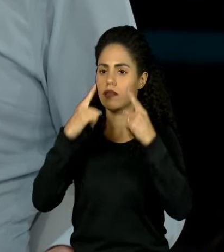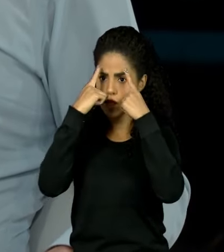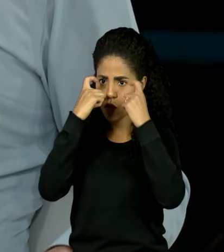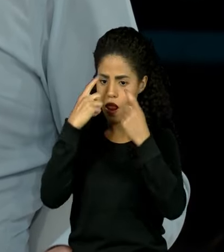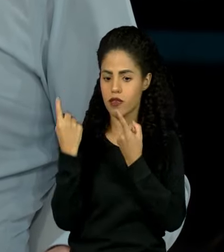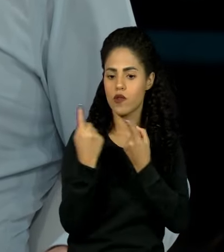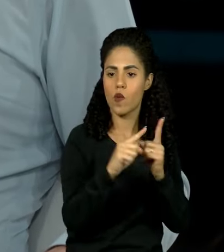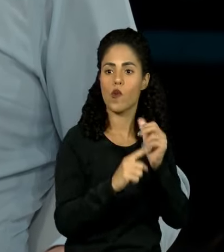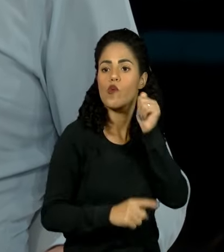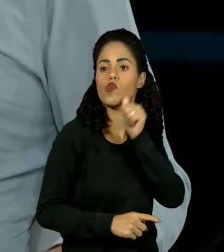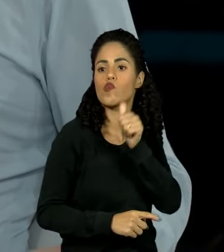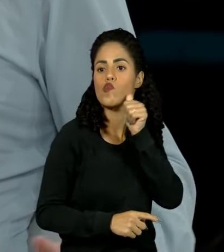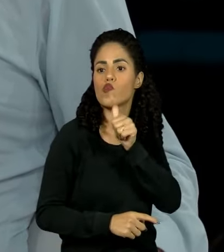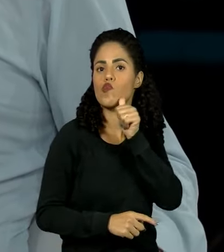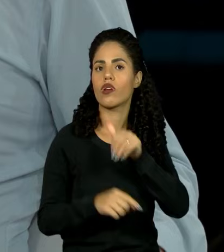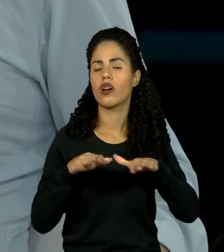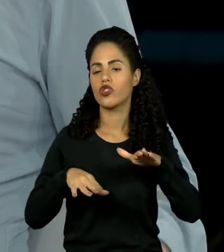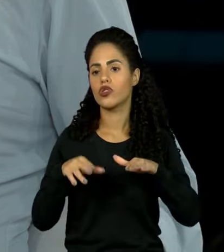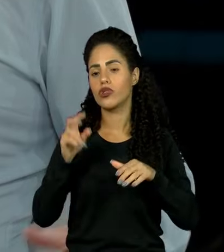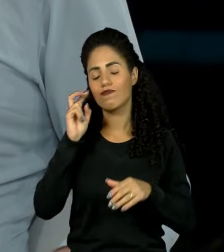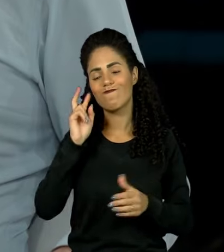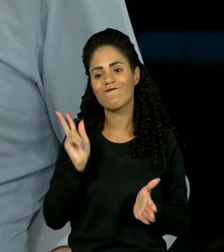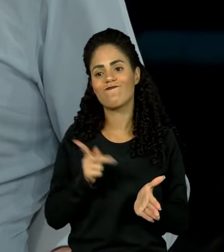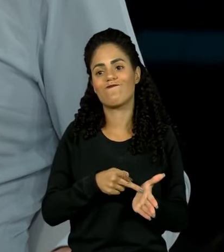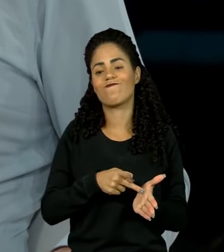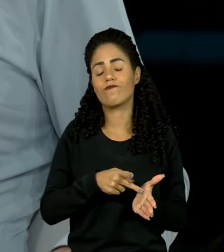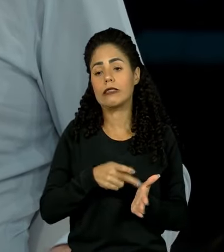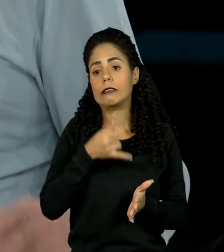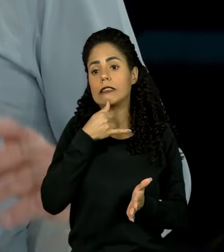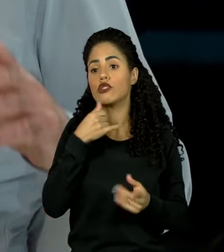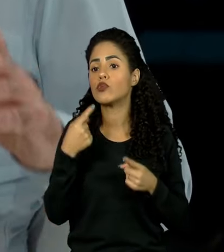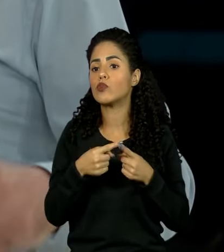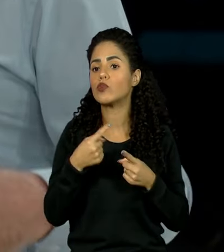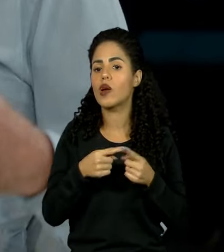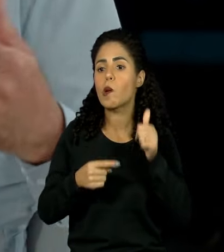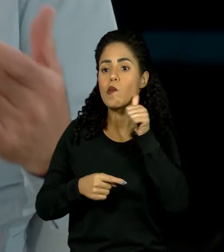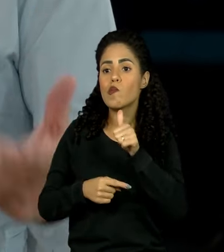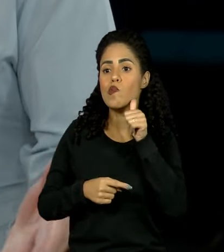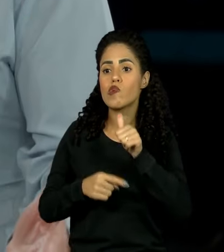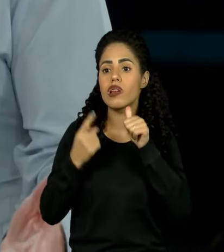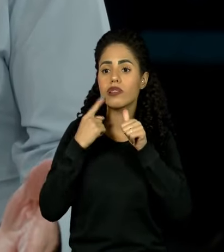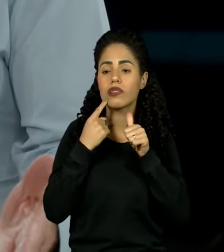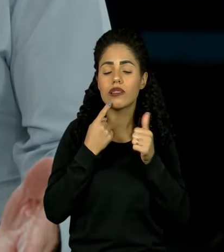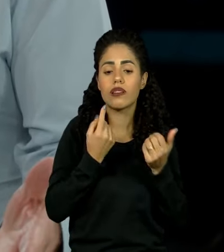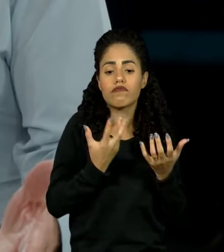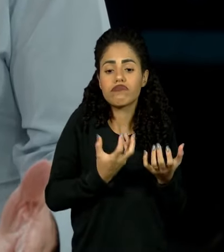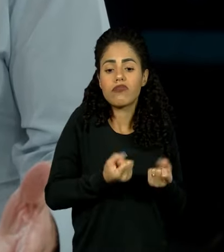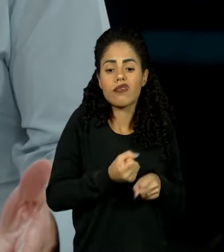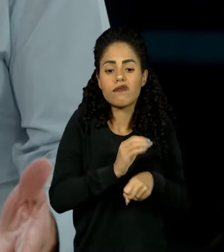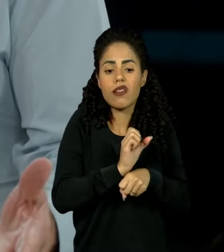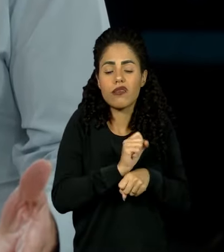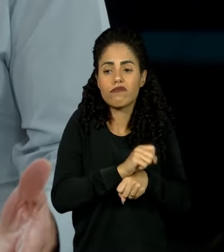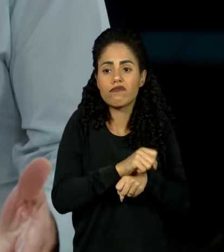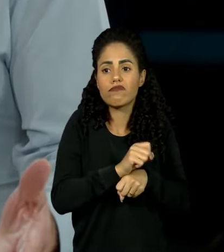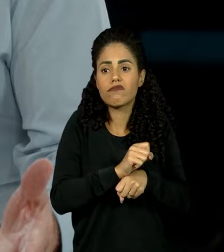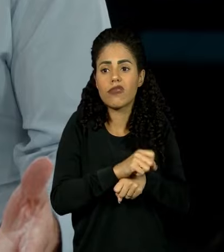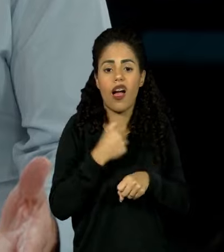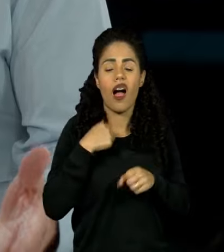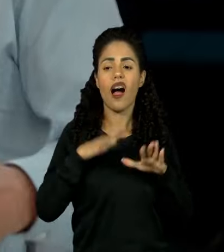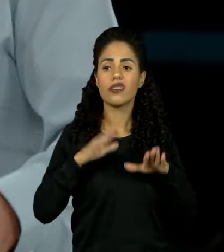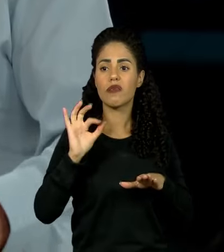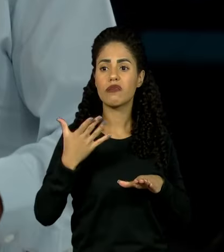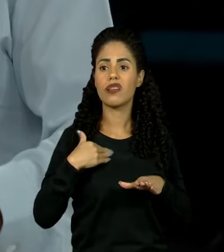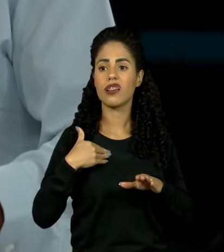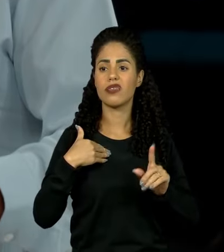mulher eh existe uma realidade muito triste né que mulheres que se sujeitam à violência do seu